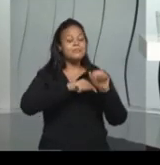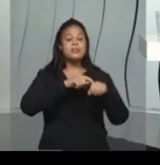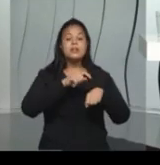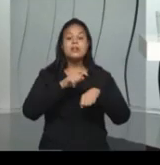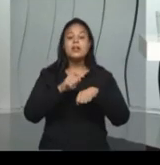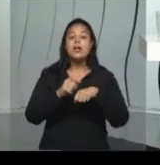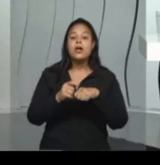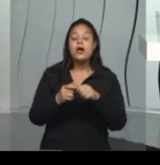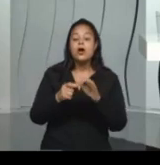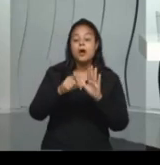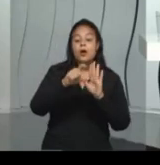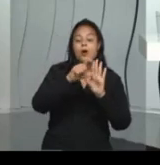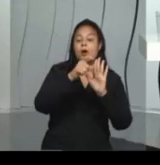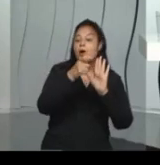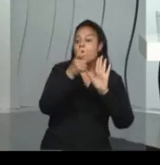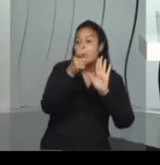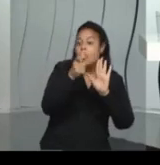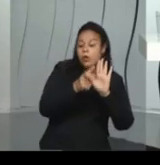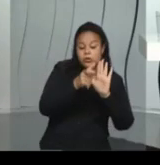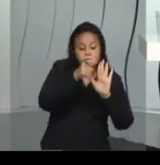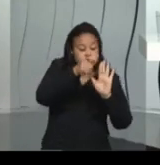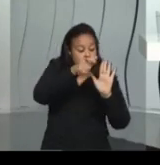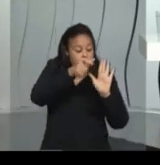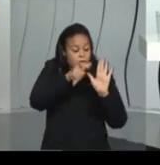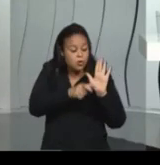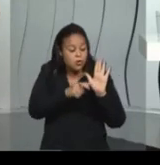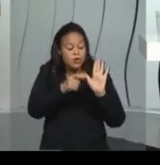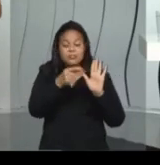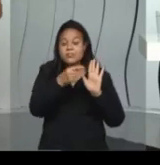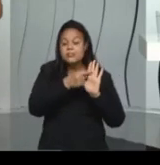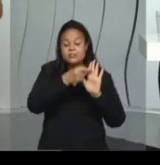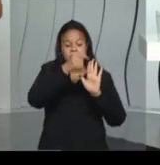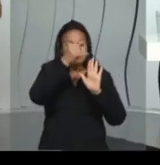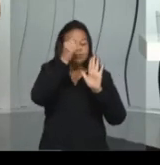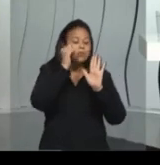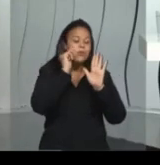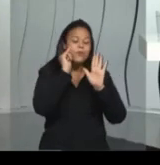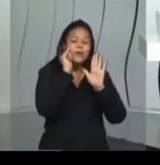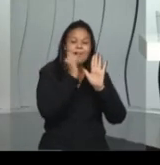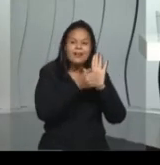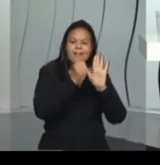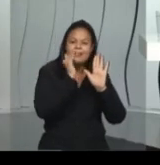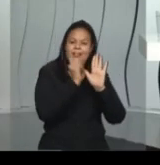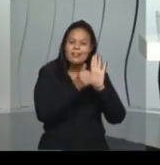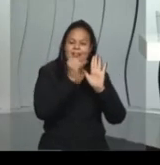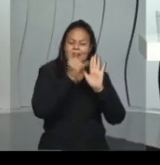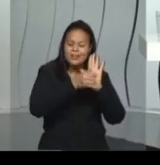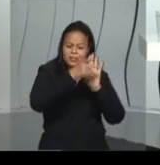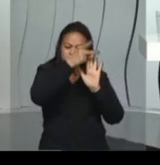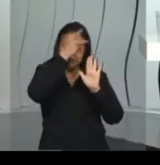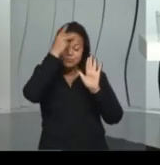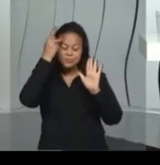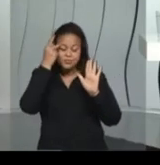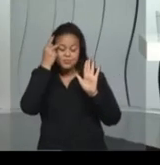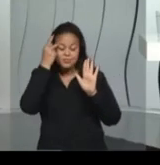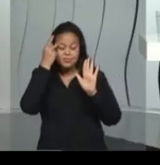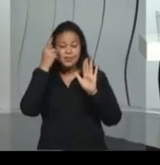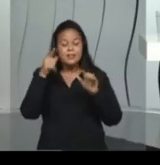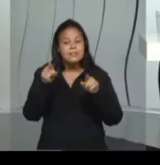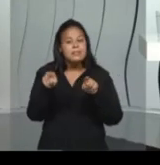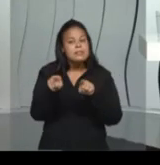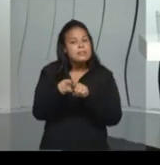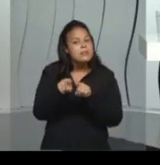pessoal. Uma outra coisa que nós vamos observar no relato pessoal é o caráter